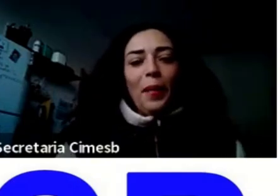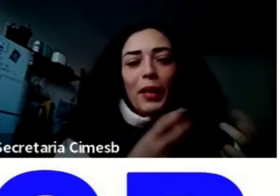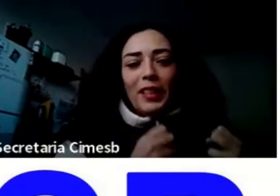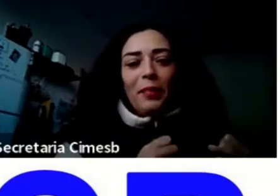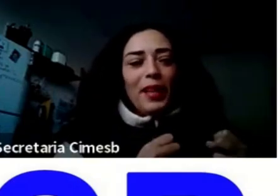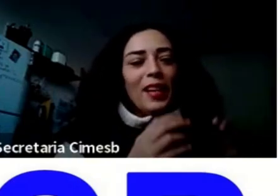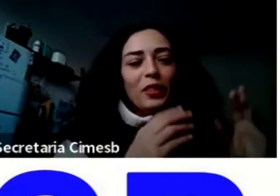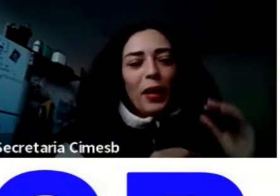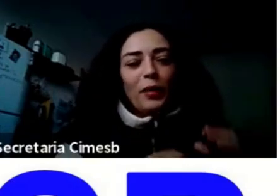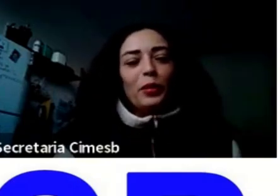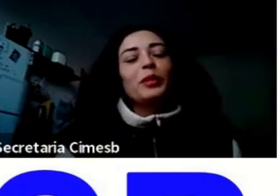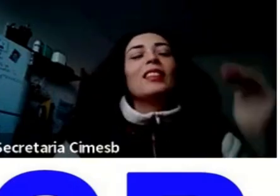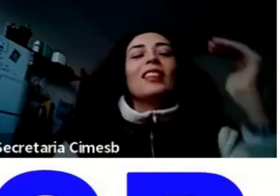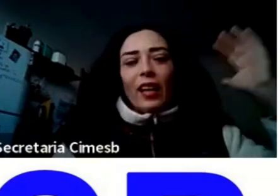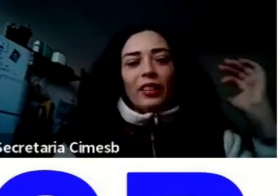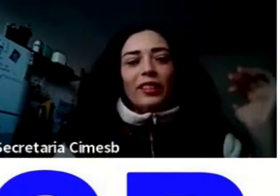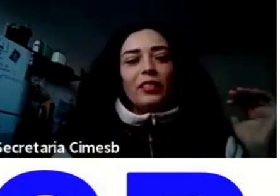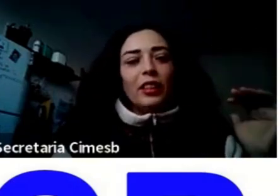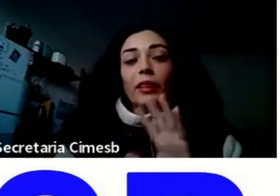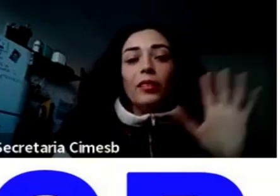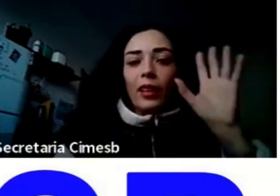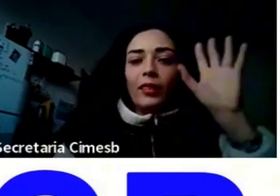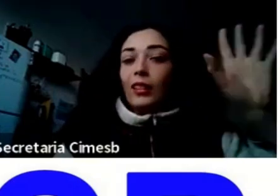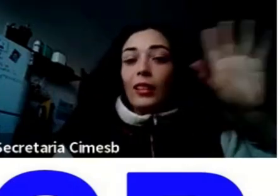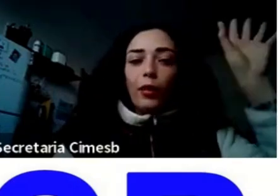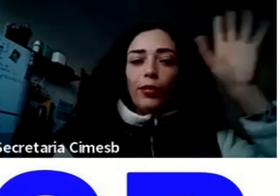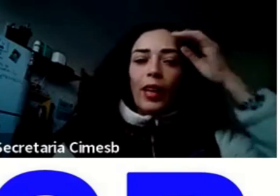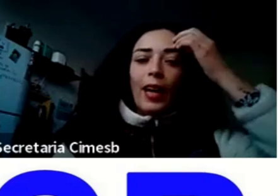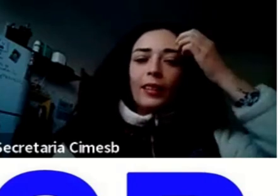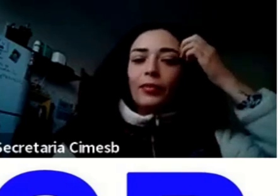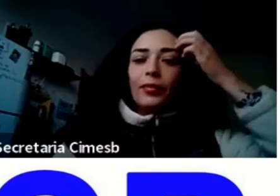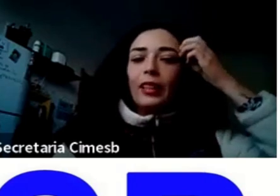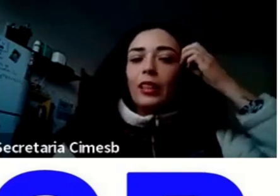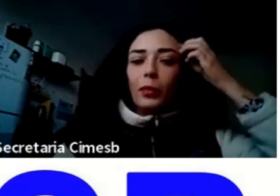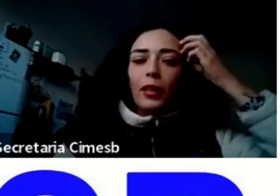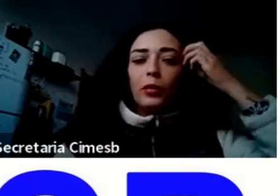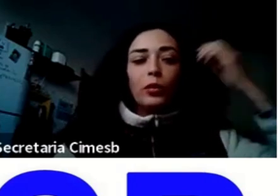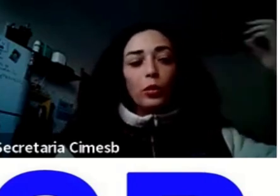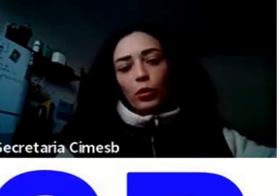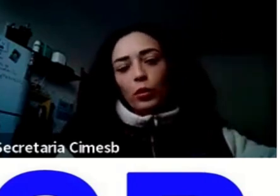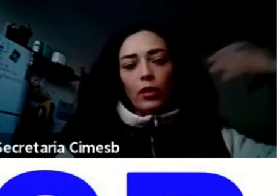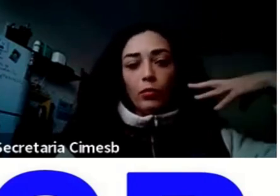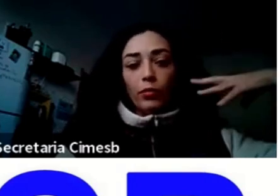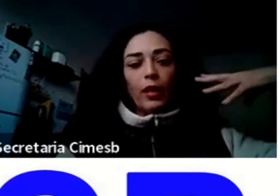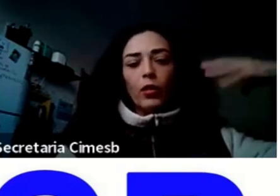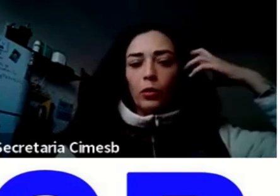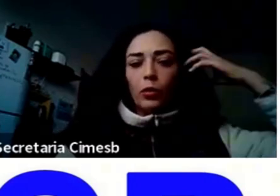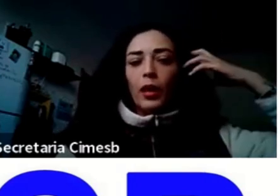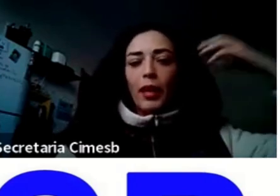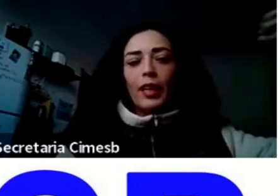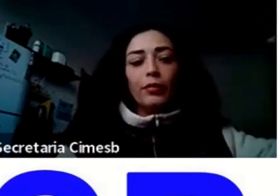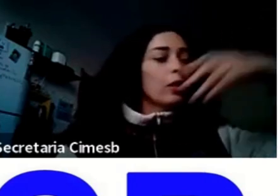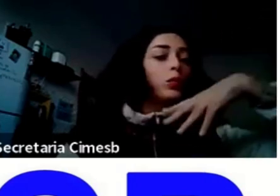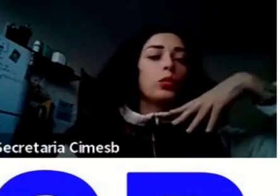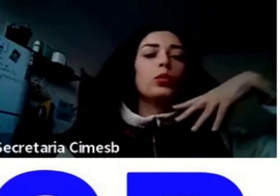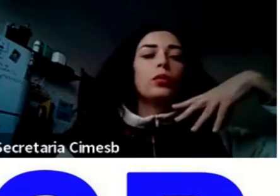de perceber, né, os barulhos. Tá acontecendo isso, mas eu, às vezes, nem tô focada nesses barulhos. O surdo não. Quando